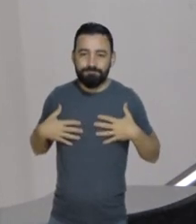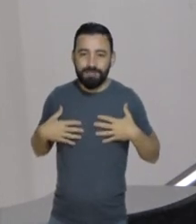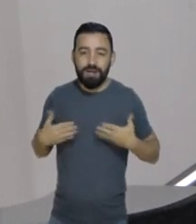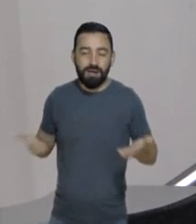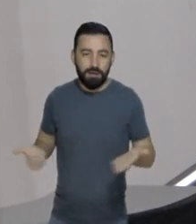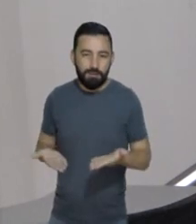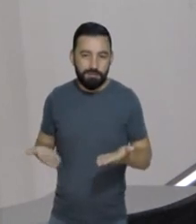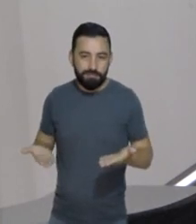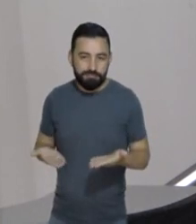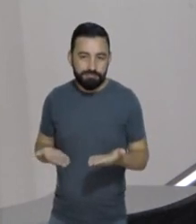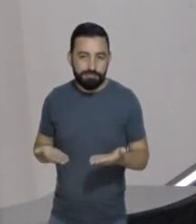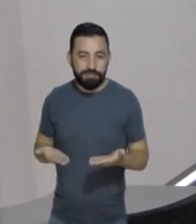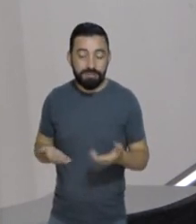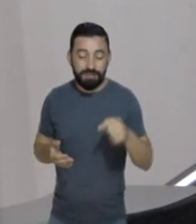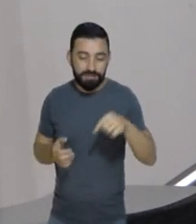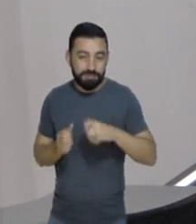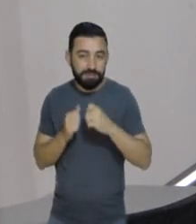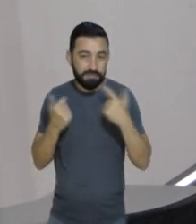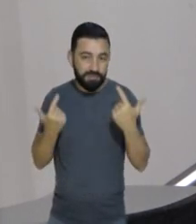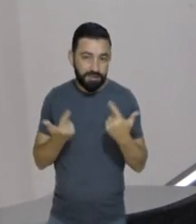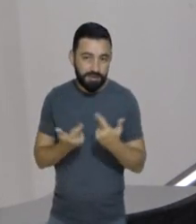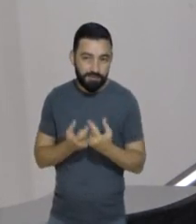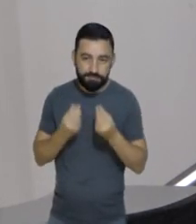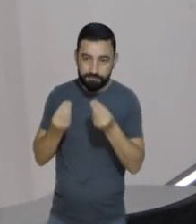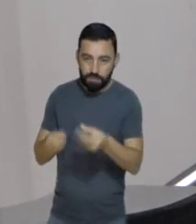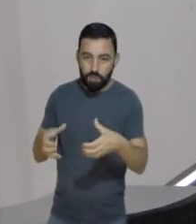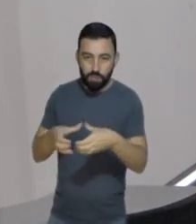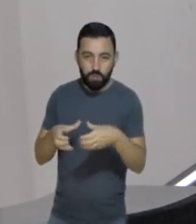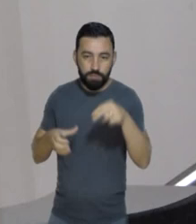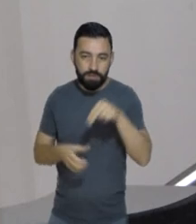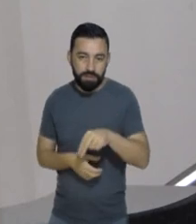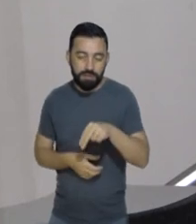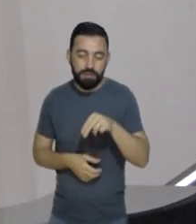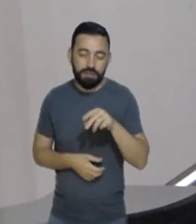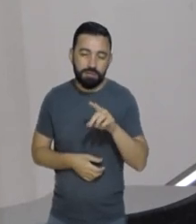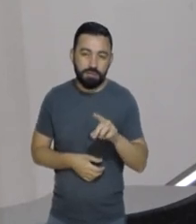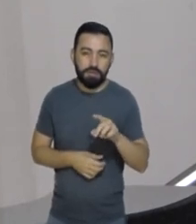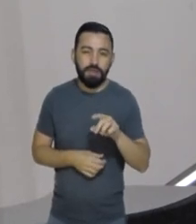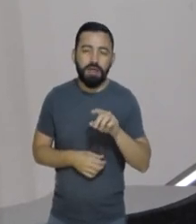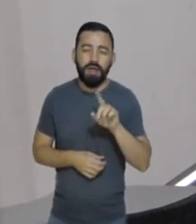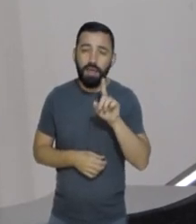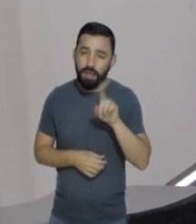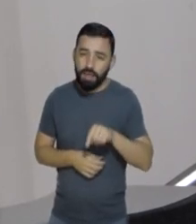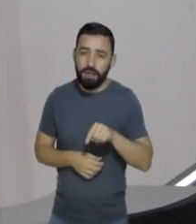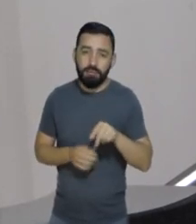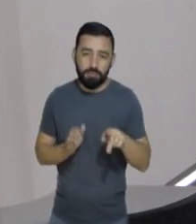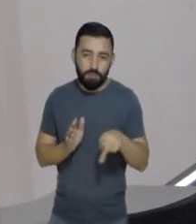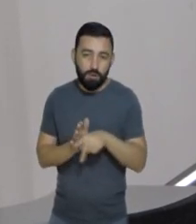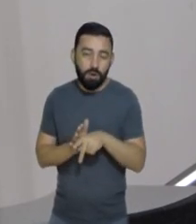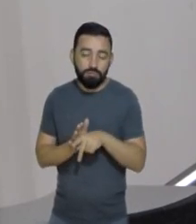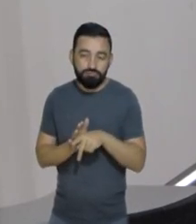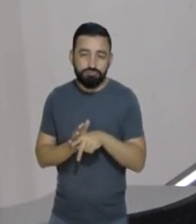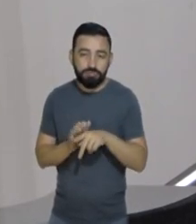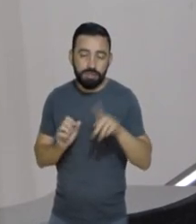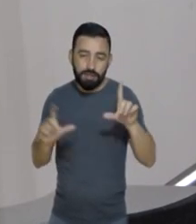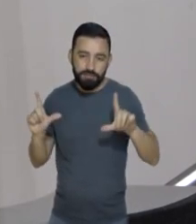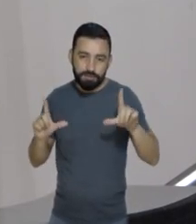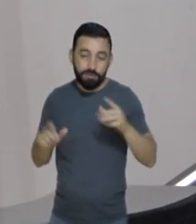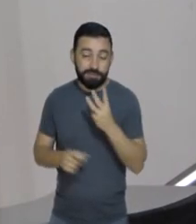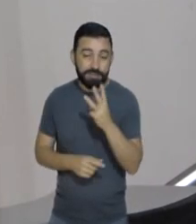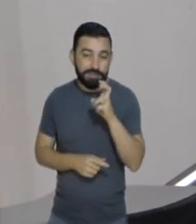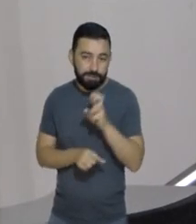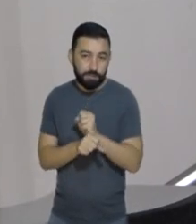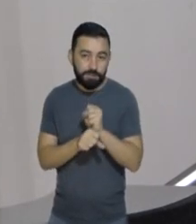homenagem prestada pela Assembleia Legislativa ao Grupo ND, a NDTV Record, quando estamos celebrando 35